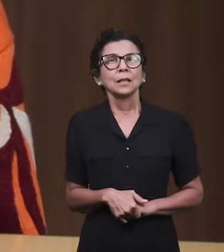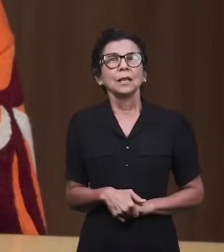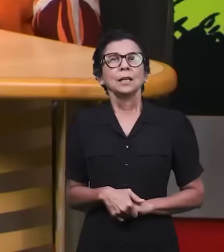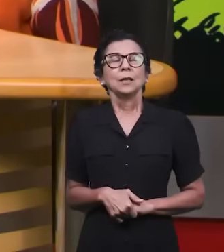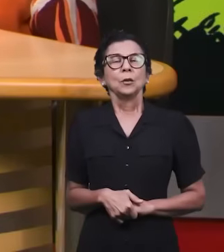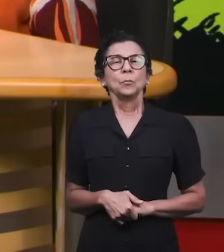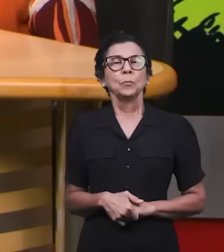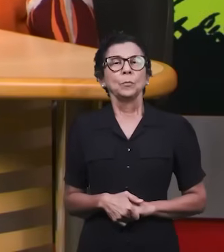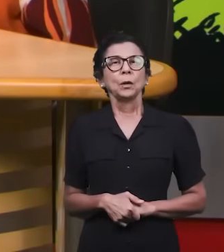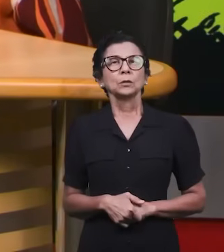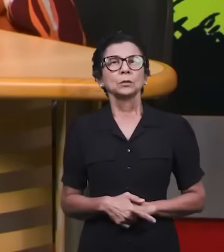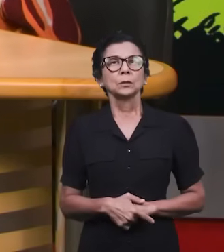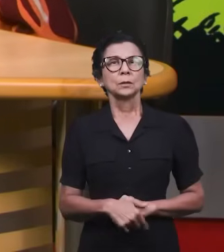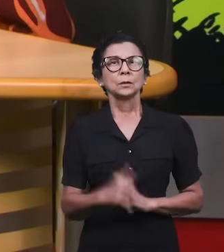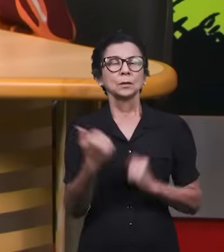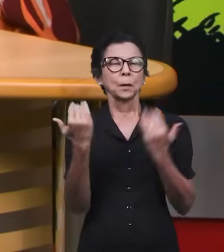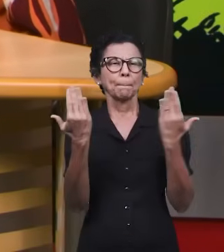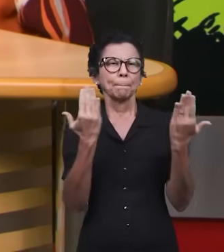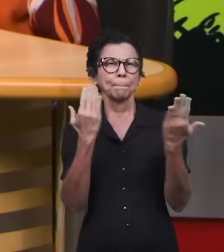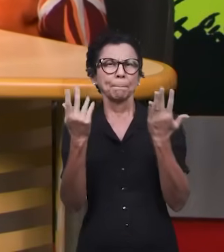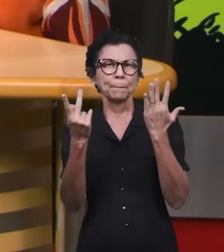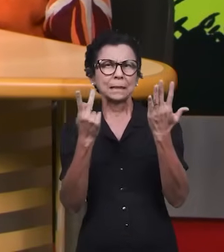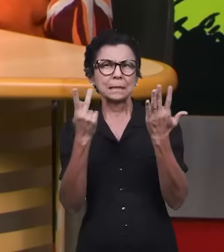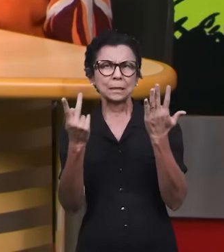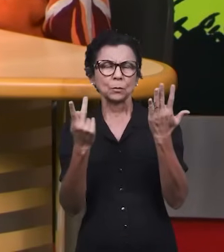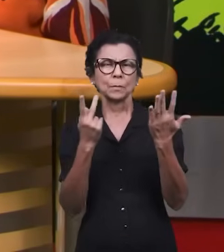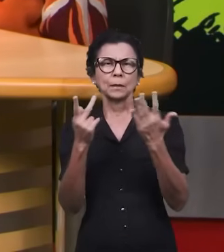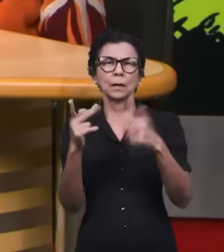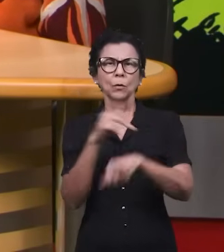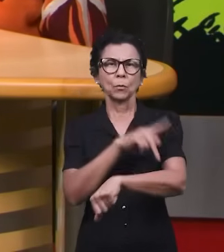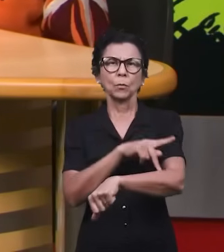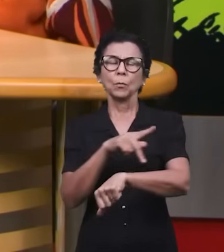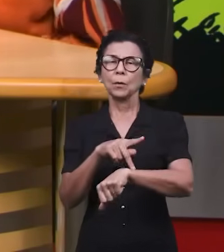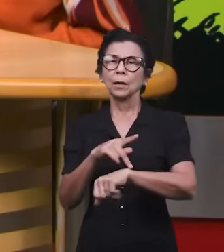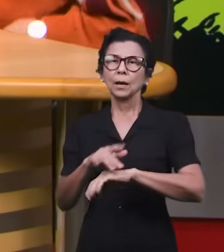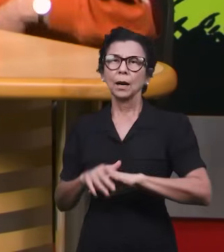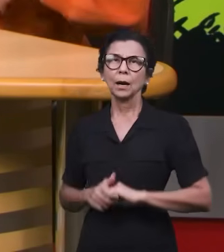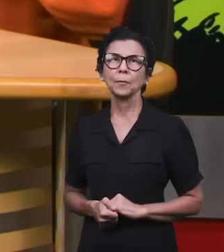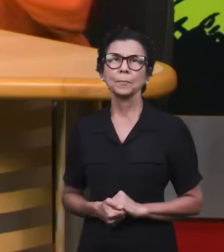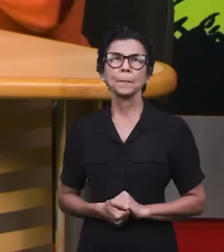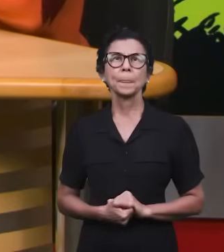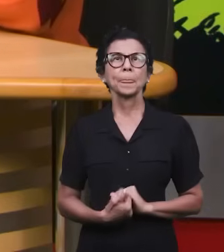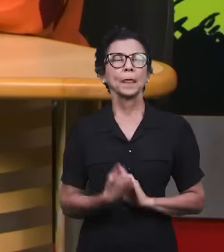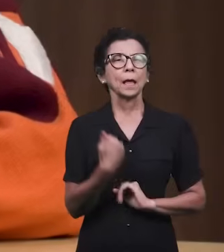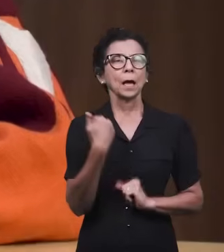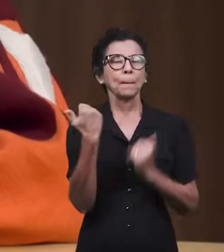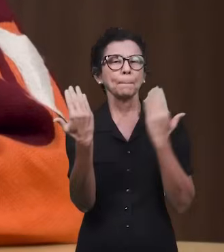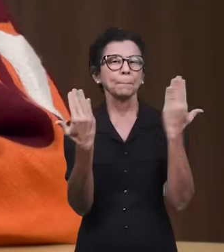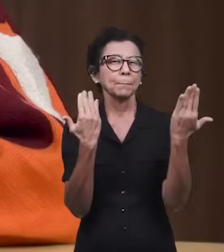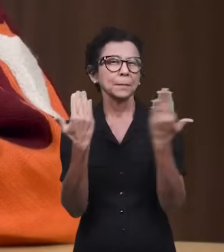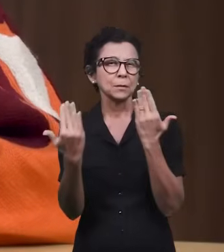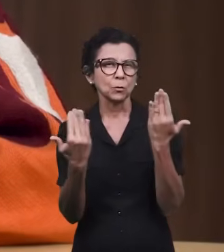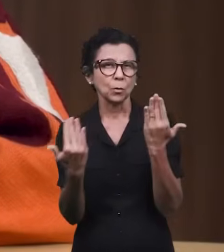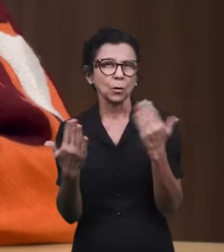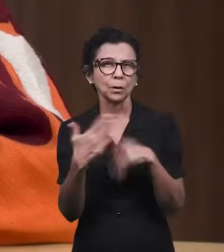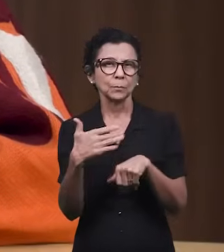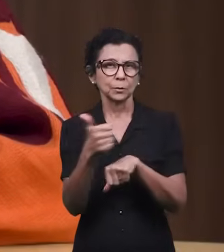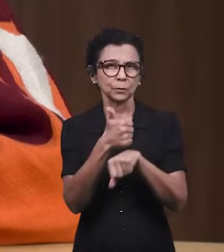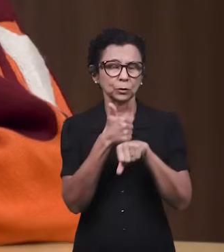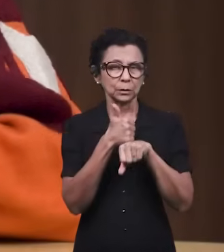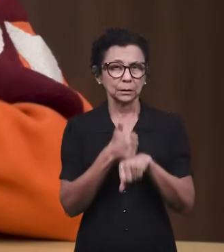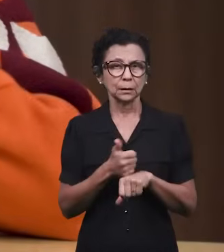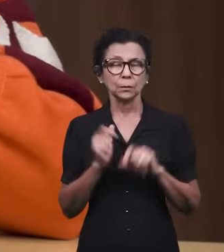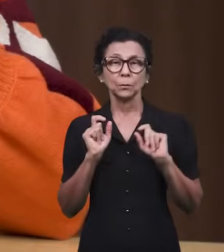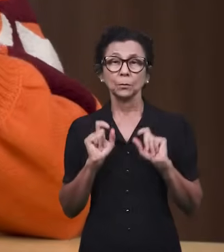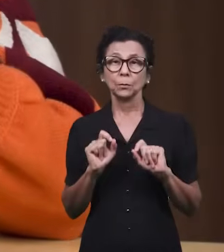neuropsicóloga, uma psicopedagoga, Isso. né? Isso, a psicóloga. Por quê? Porque as meninas estão chamando a atenção para nós, o